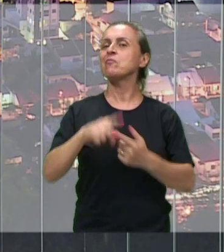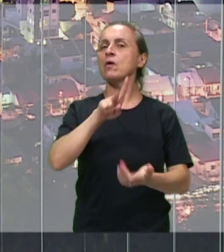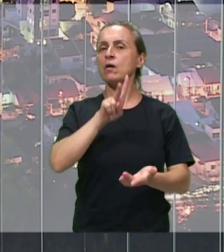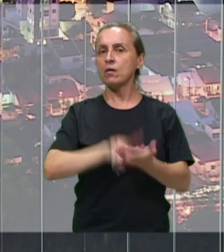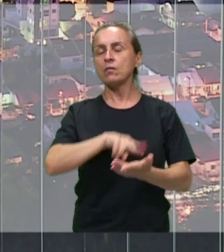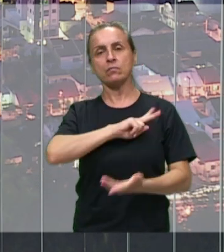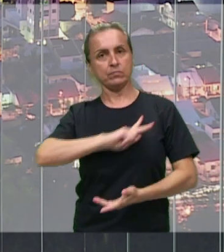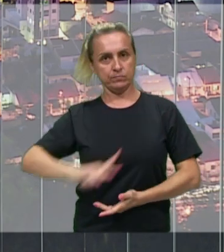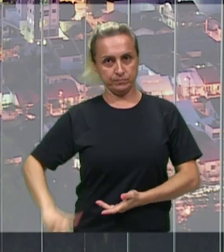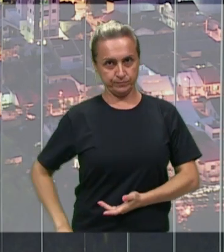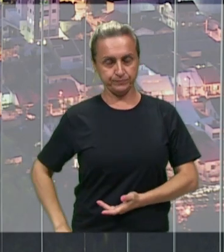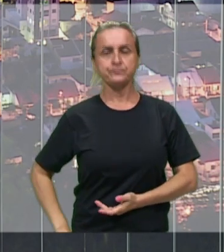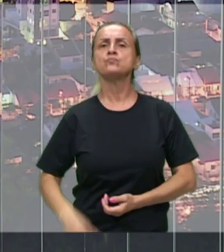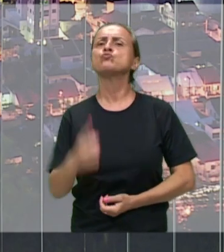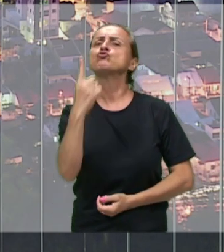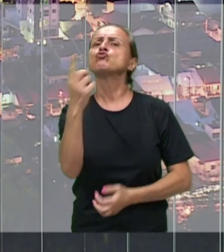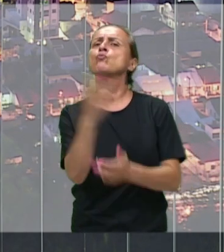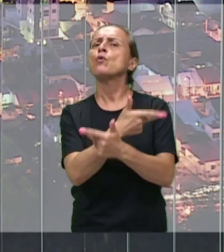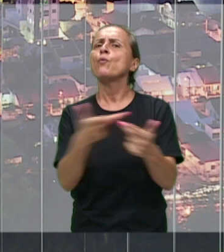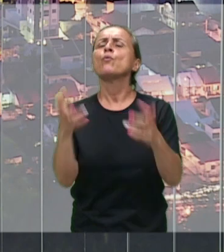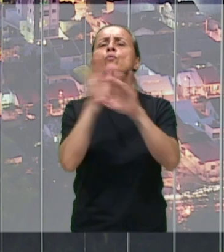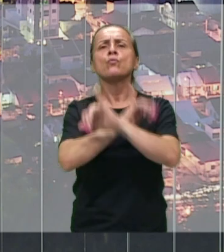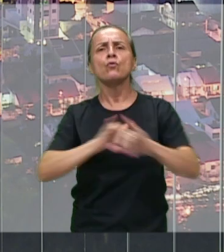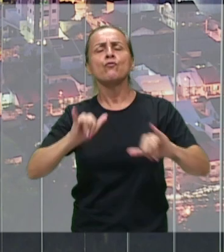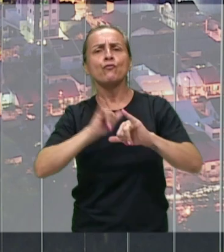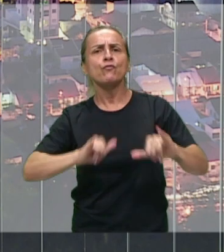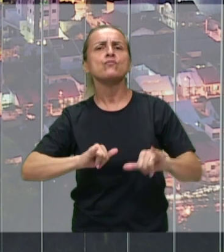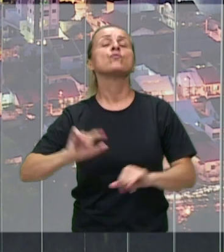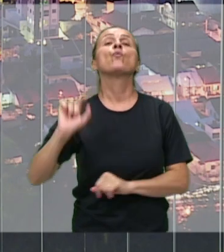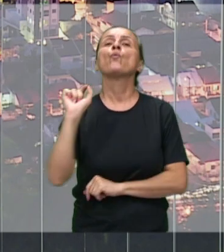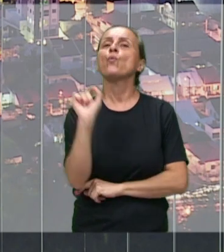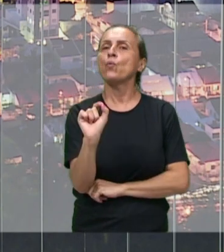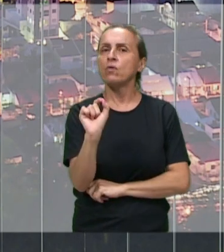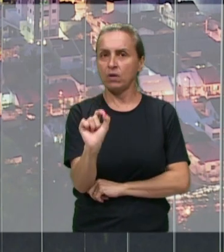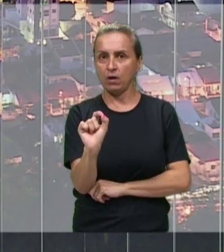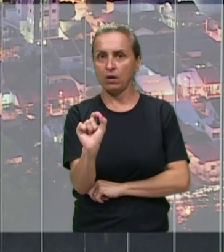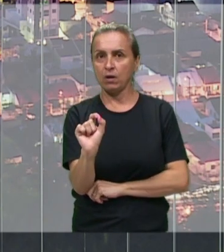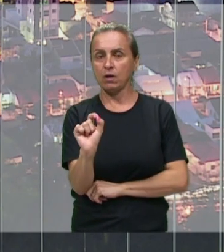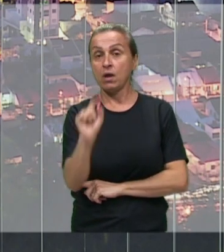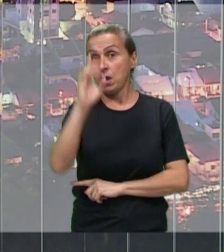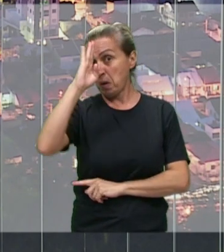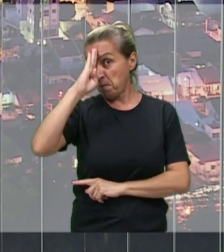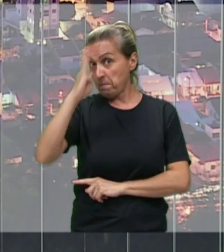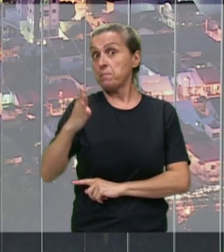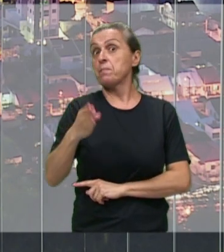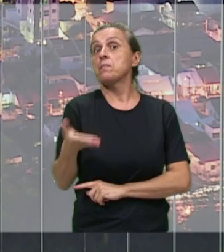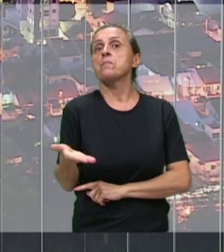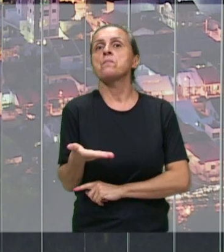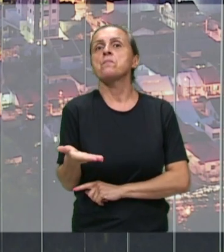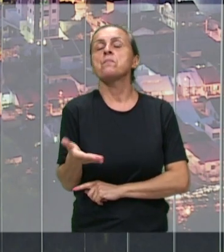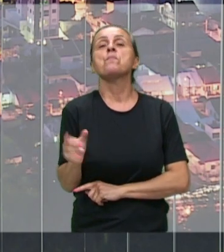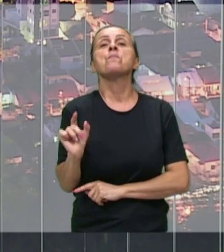que foi divulgado, né, que foi falado, é que a prioridade do